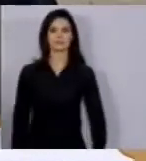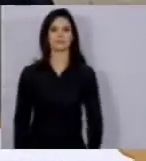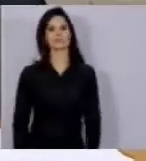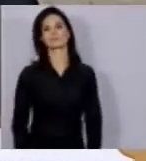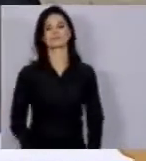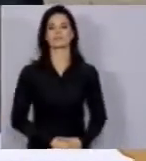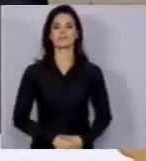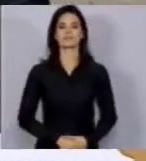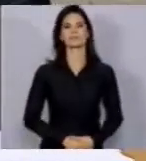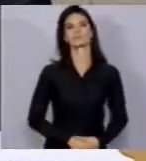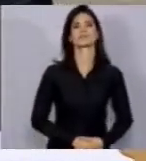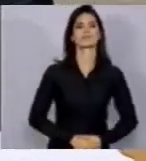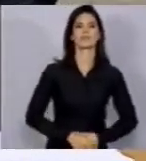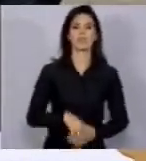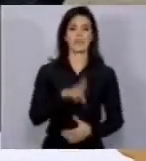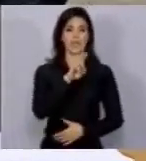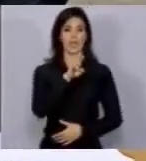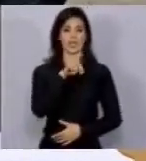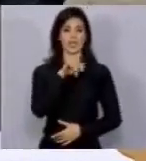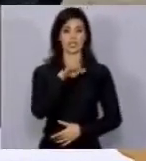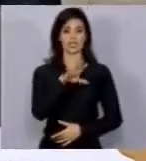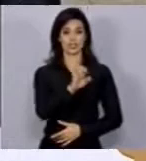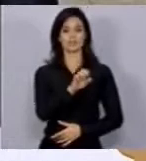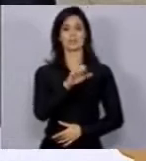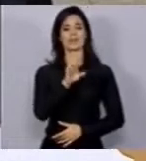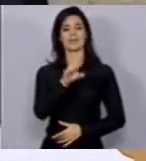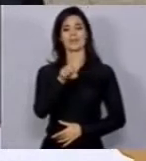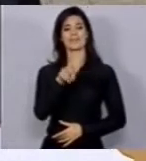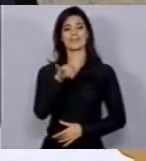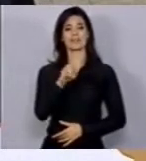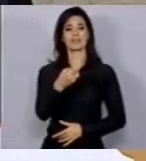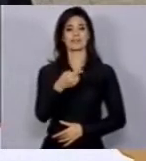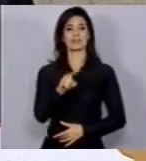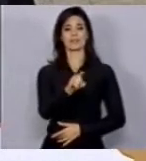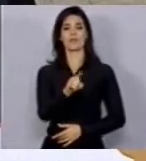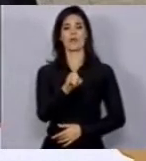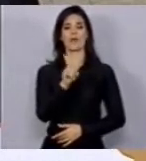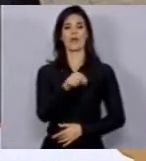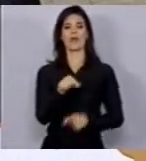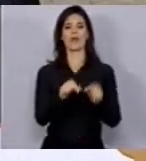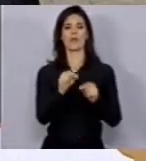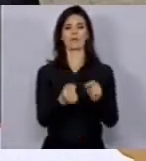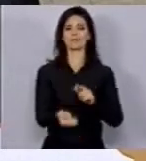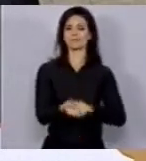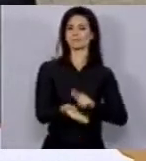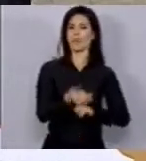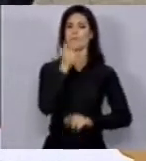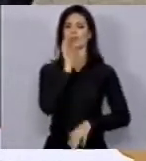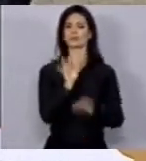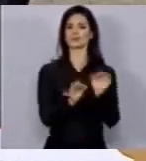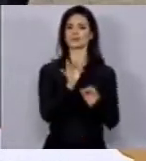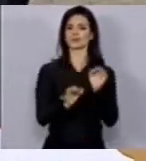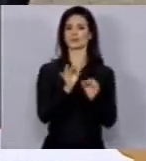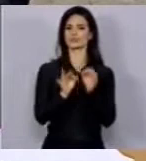Os regimes de exceção servem, com frequência, de atalhos processuais para fazer justiça com as